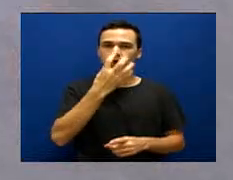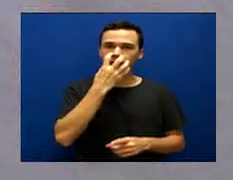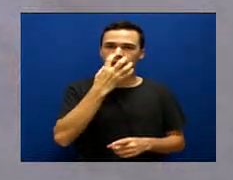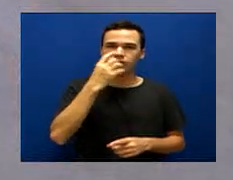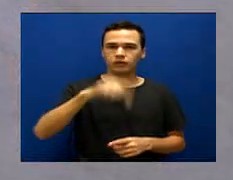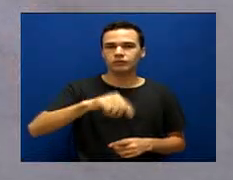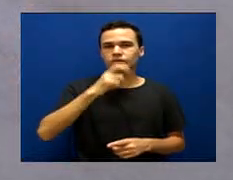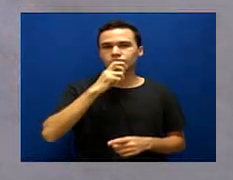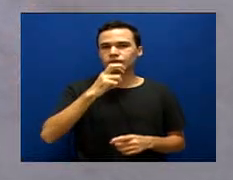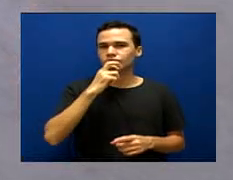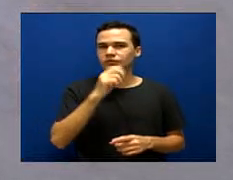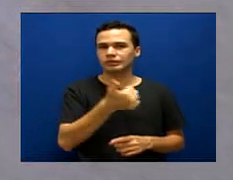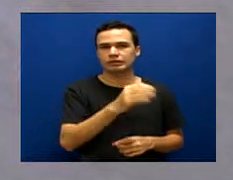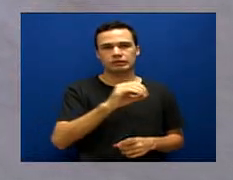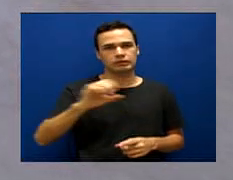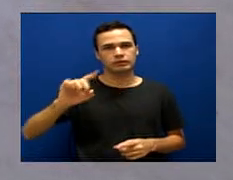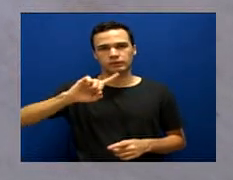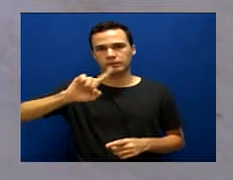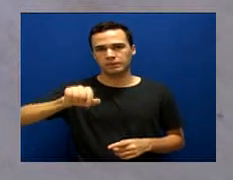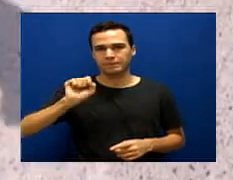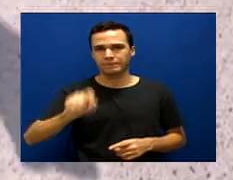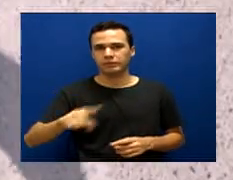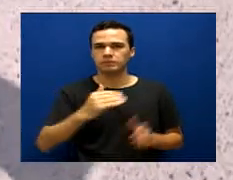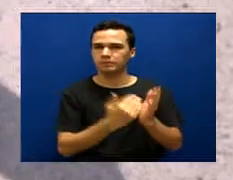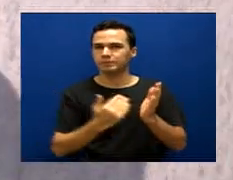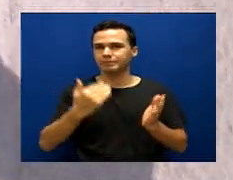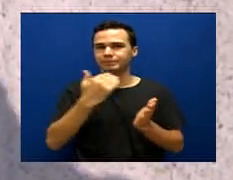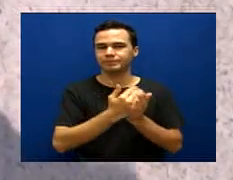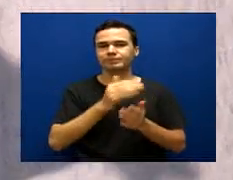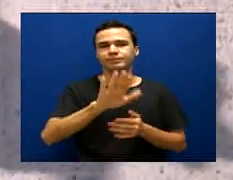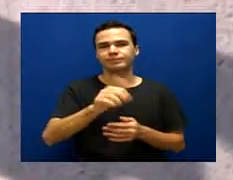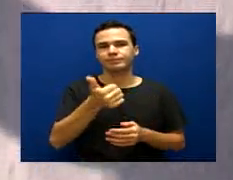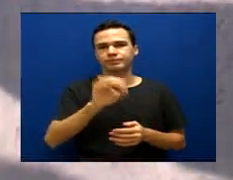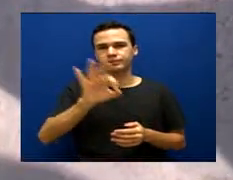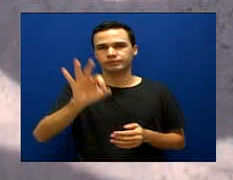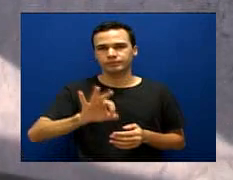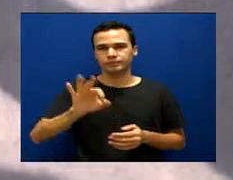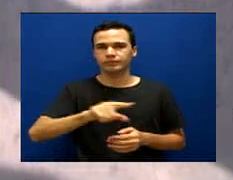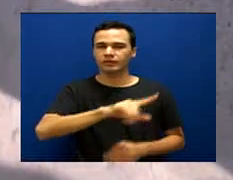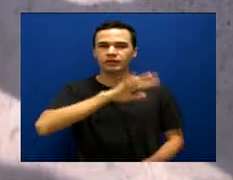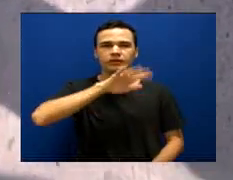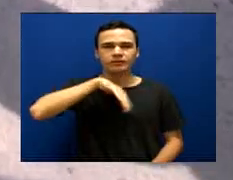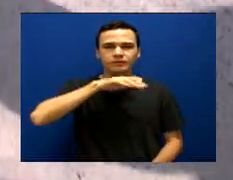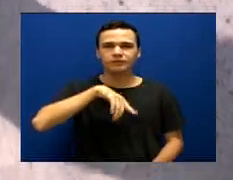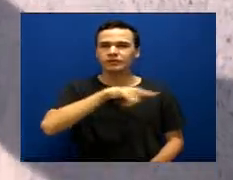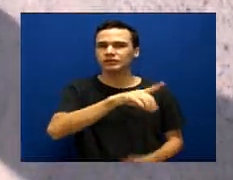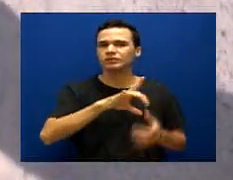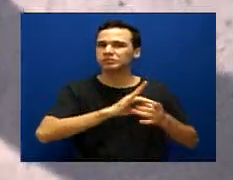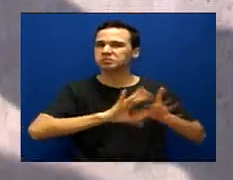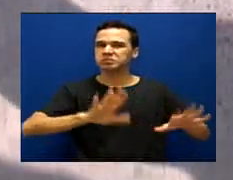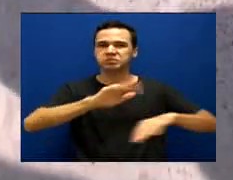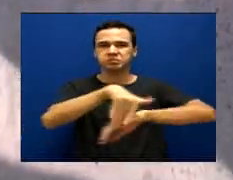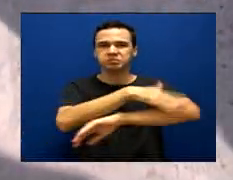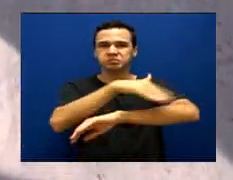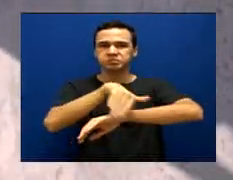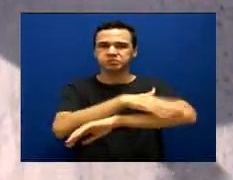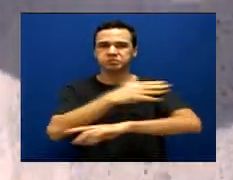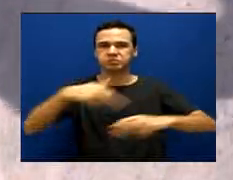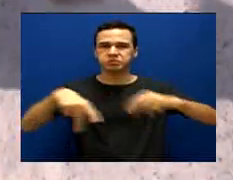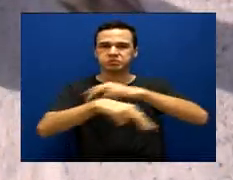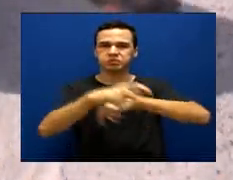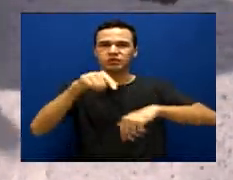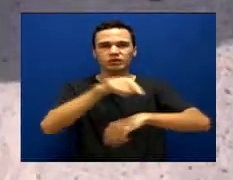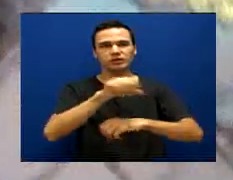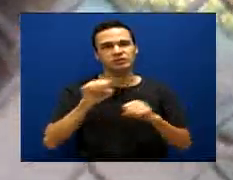na cidade ultrapassa 100 mil. O problema é que cerca de 10% desses animais estão soltos nas ruas, sujeitos